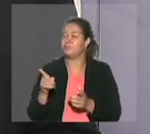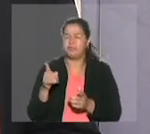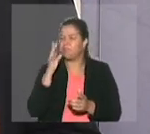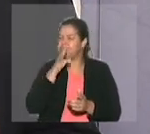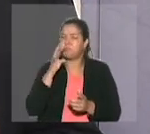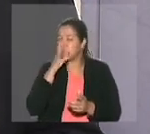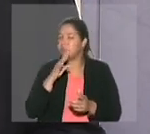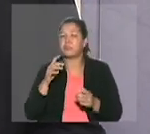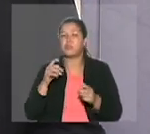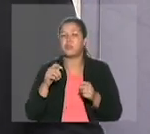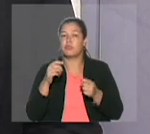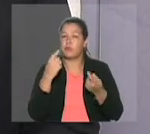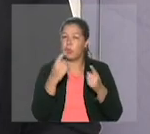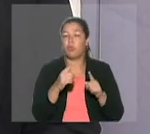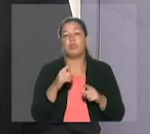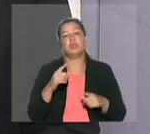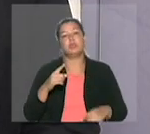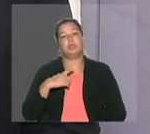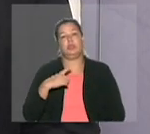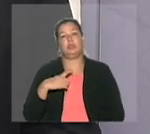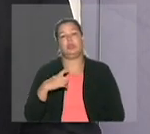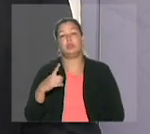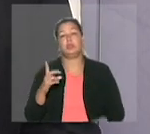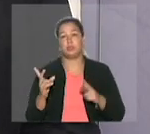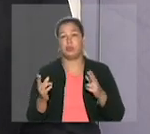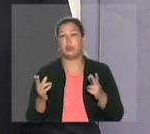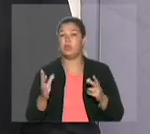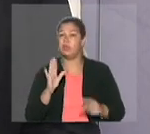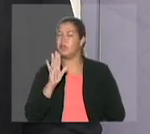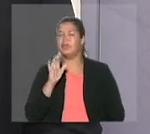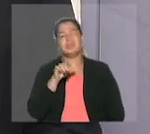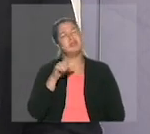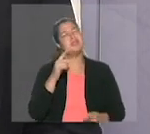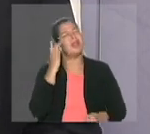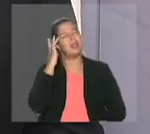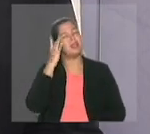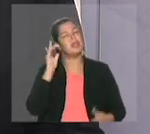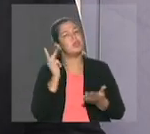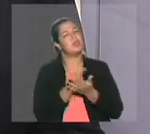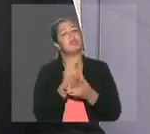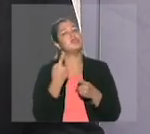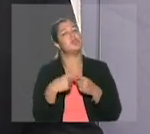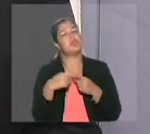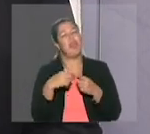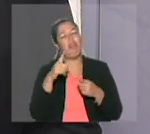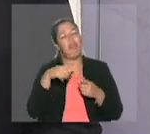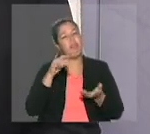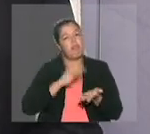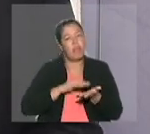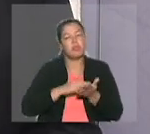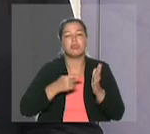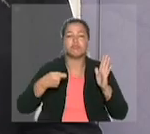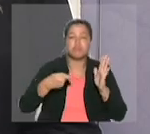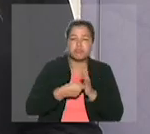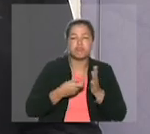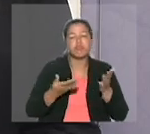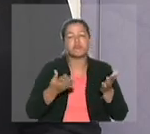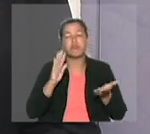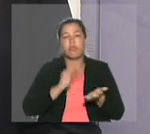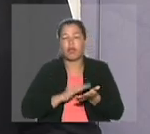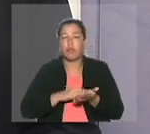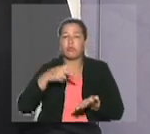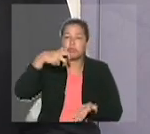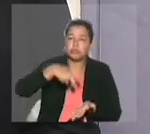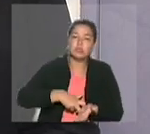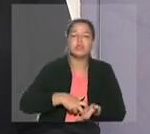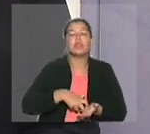no atendimento. Por que a senhora acha que isso acontece? Isso é falta de denúncia ou é falta de punição? O